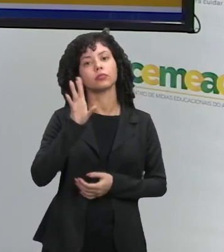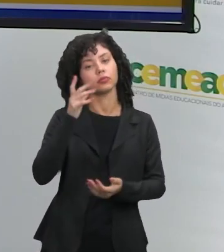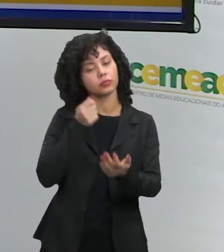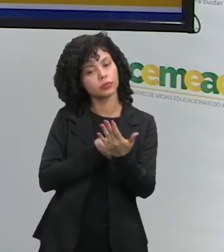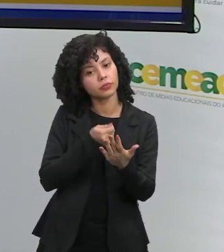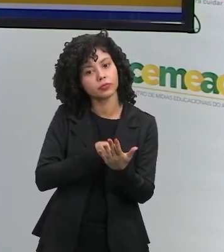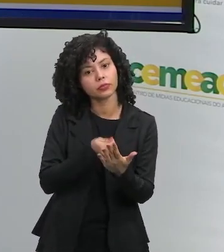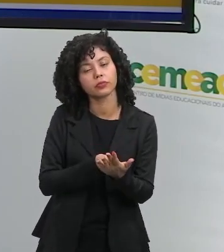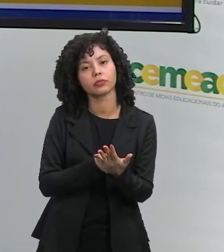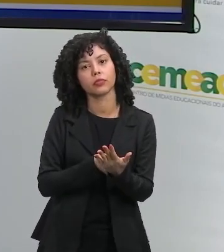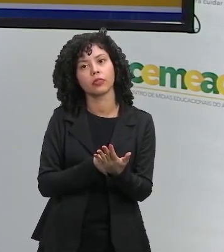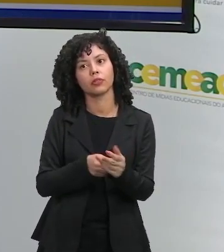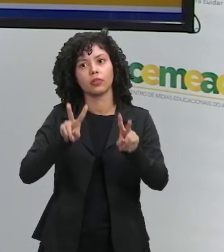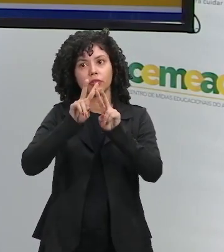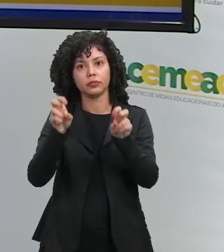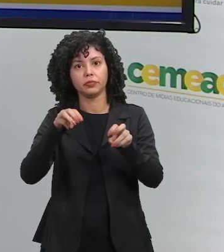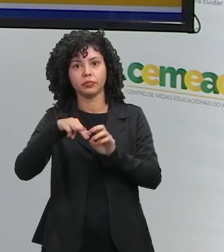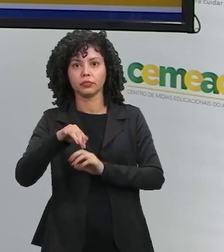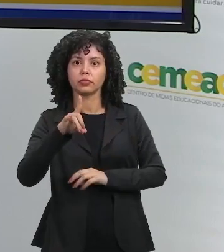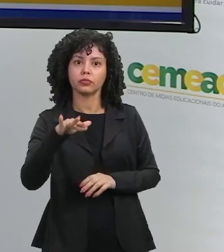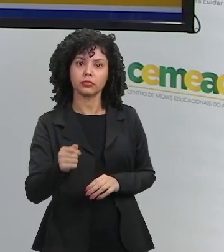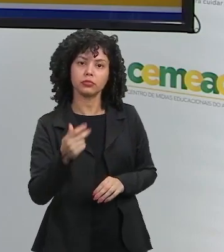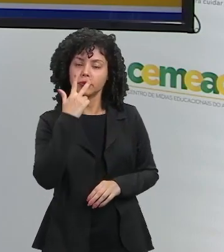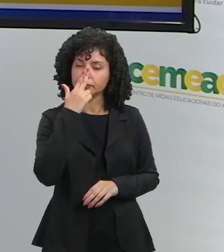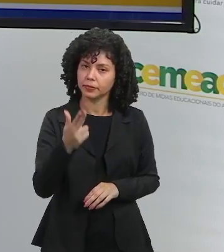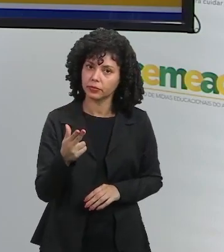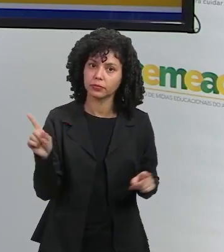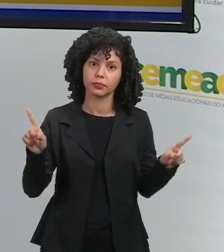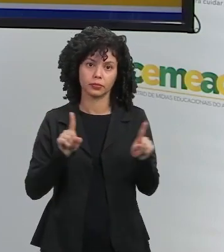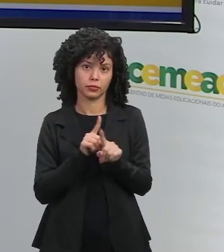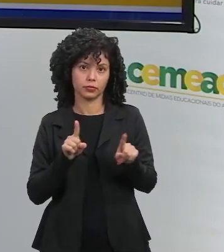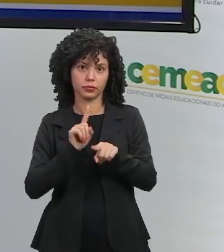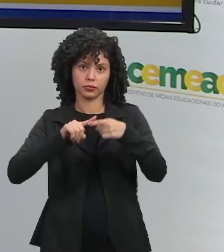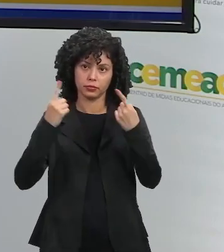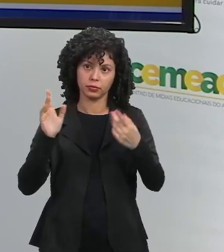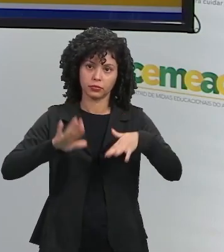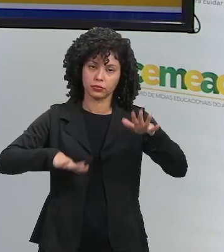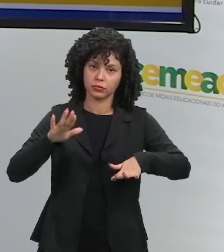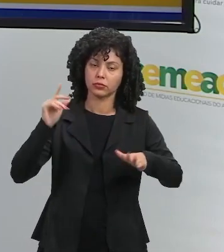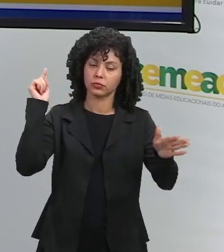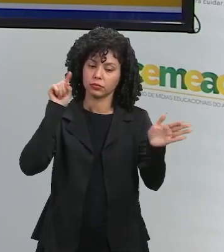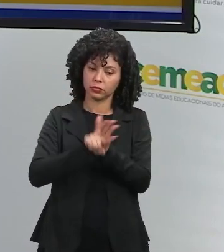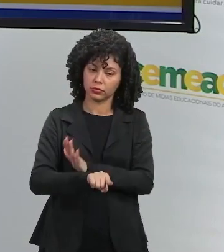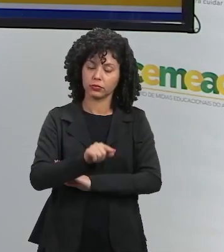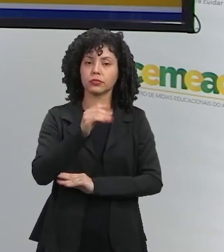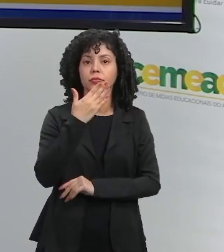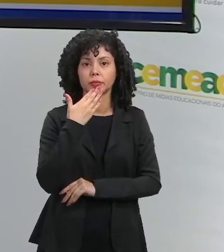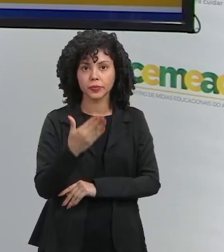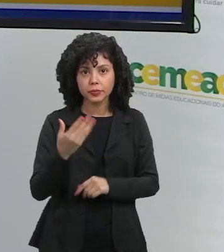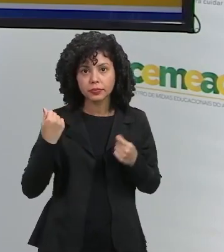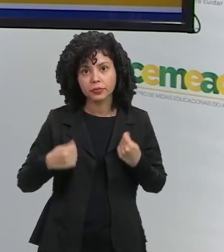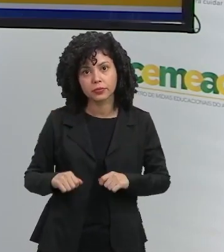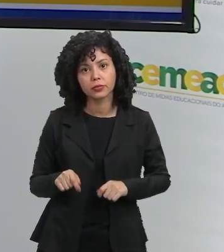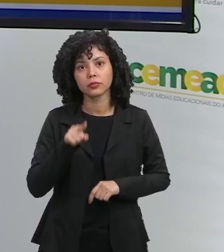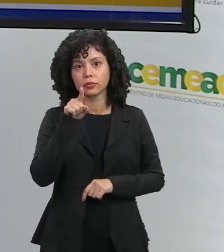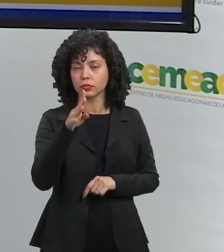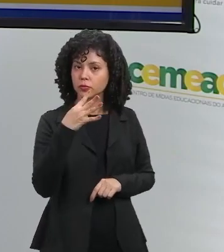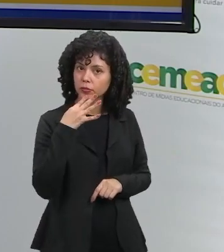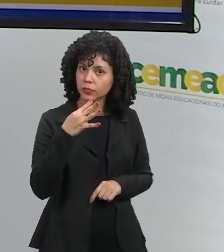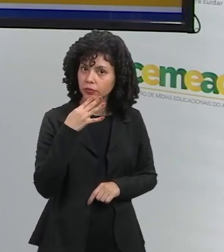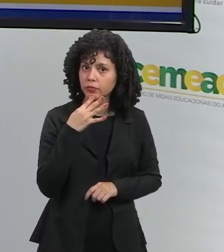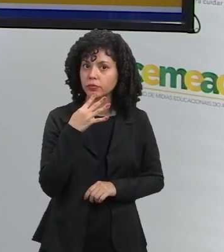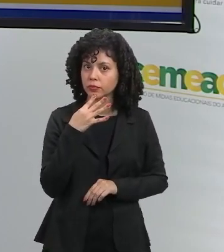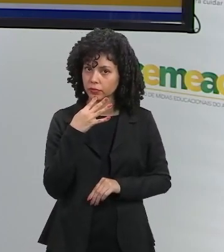cobrar sobre modelos atômicos, sobre semelhança atômica. Mas, às vezes, a questão ela precisa que você